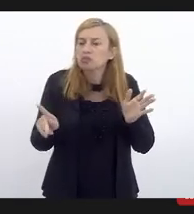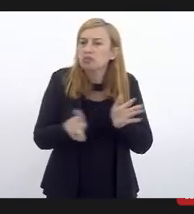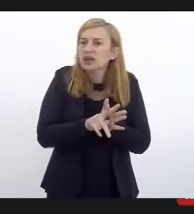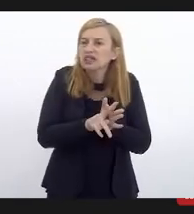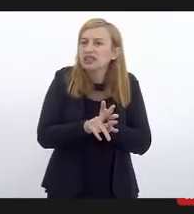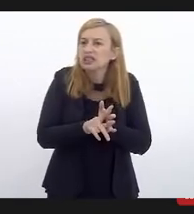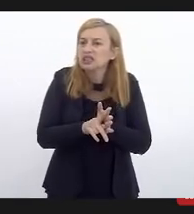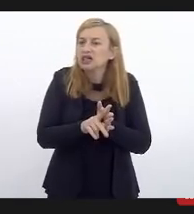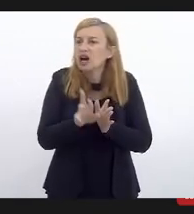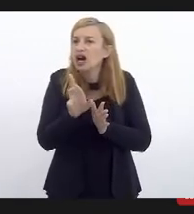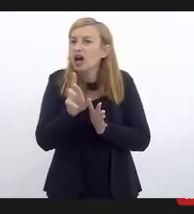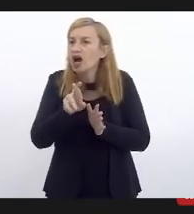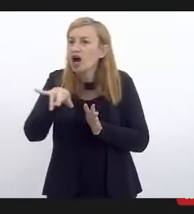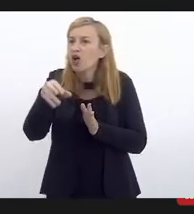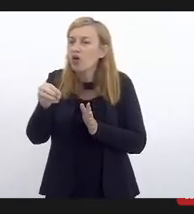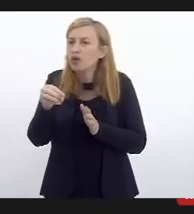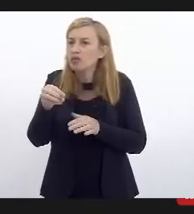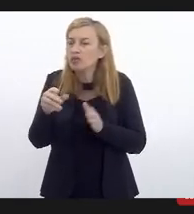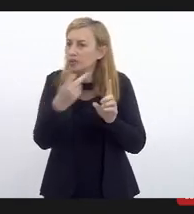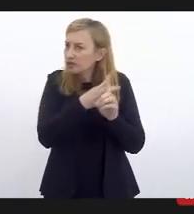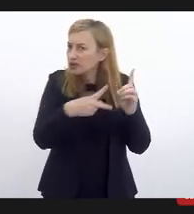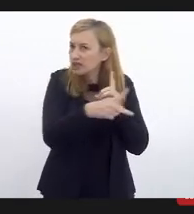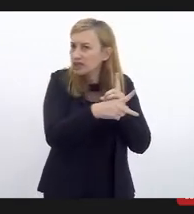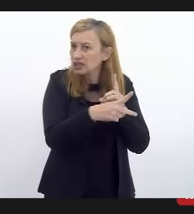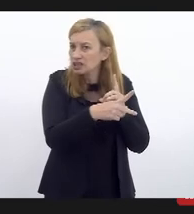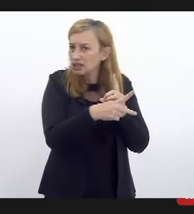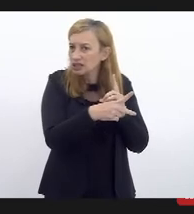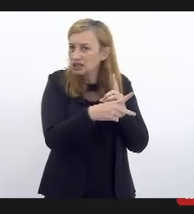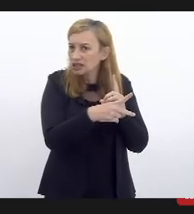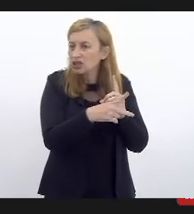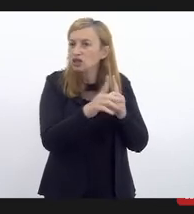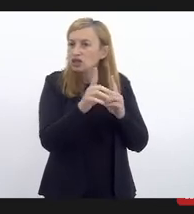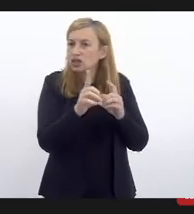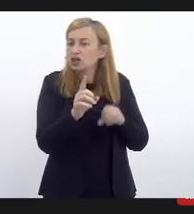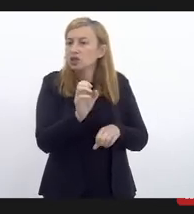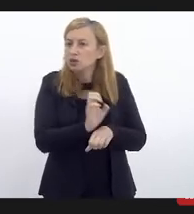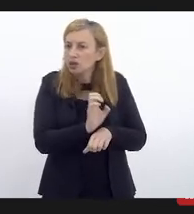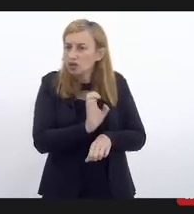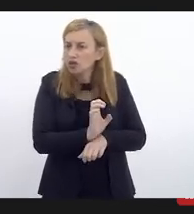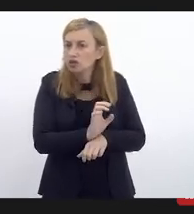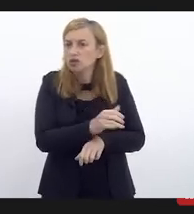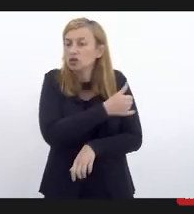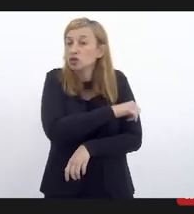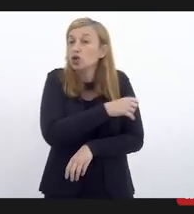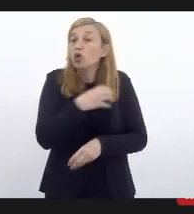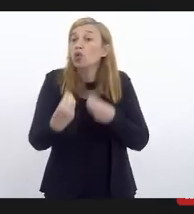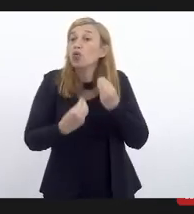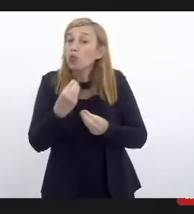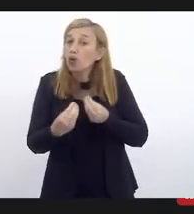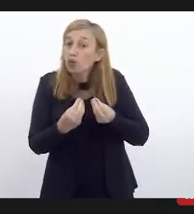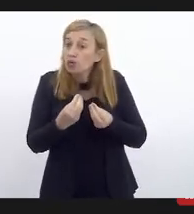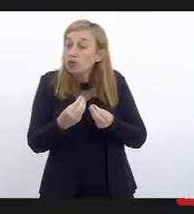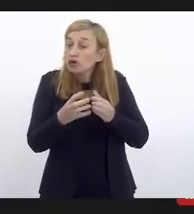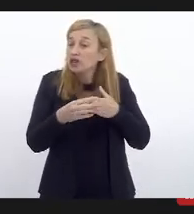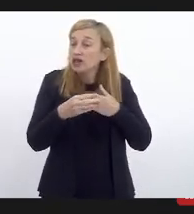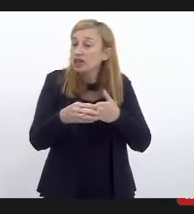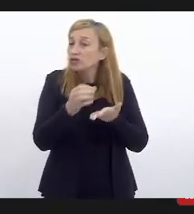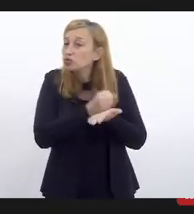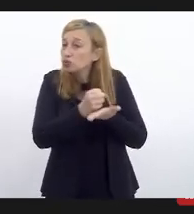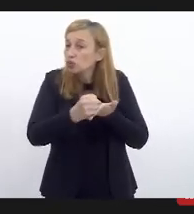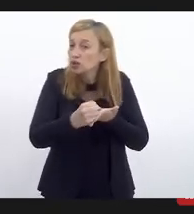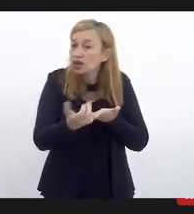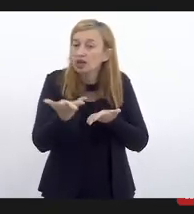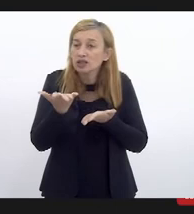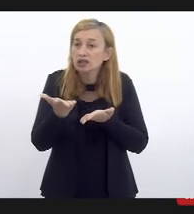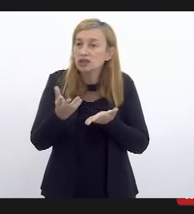Rio Previdência. Na verdade, eles não pertencem nem ao Estado do Rio de Janeiro. Pela forma como foram redigidos os contratos de